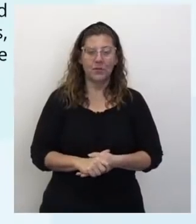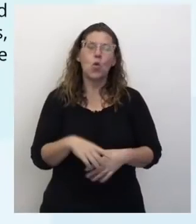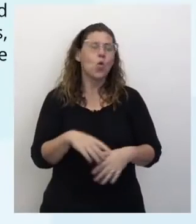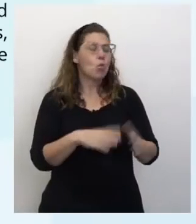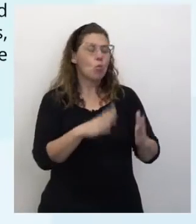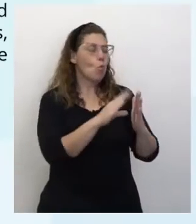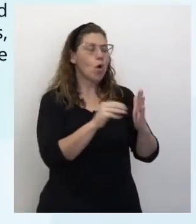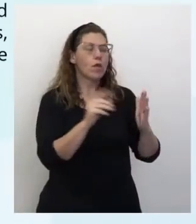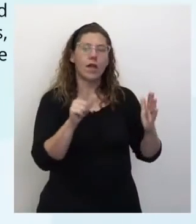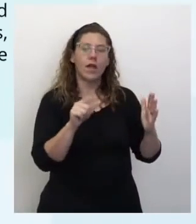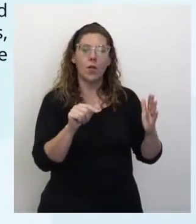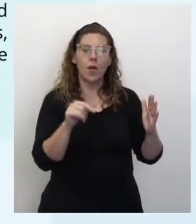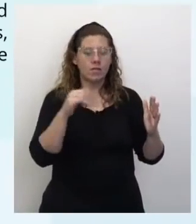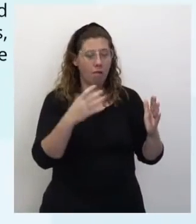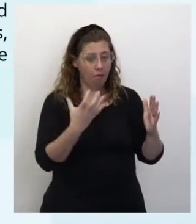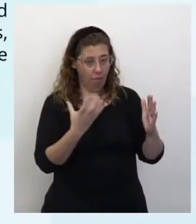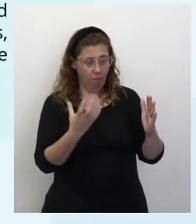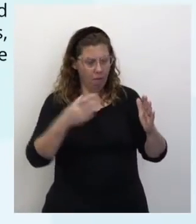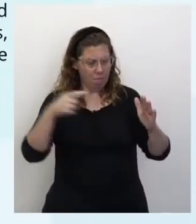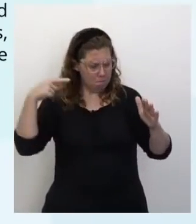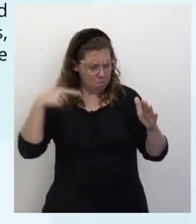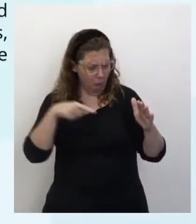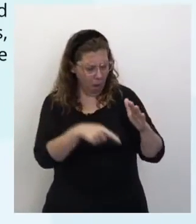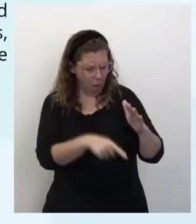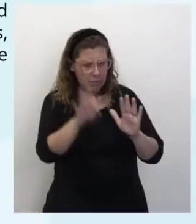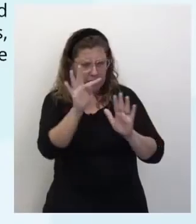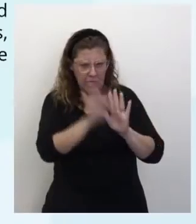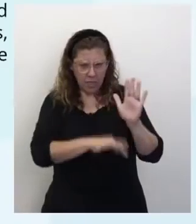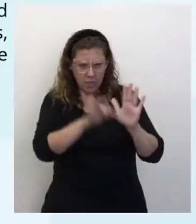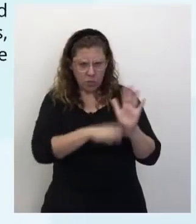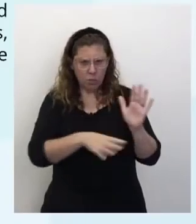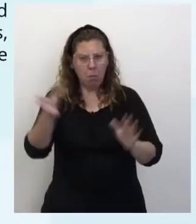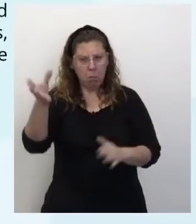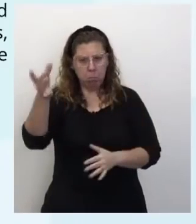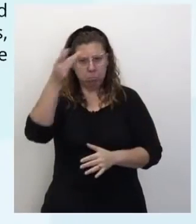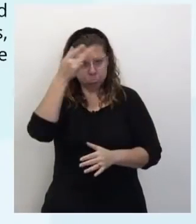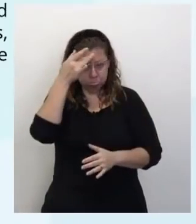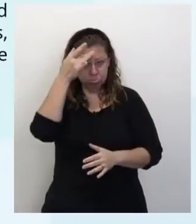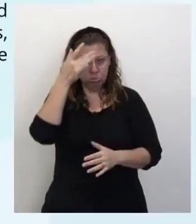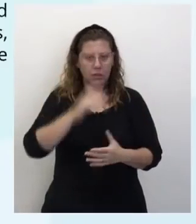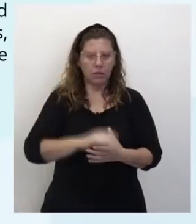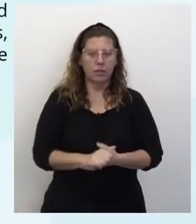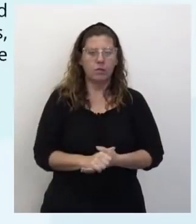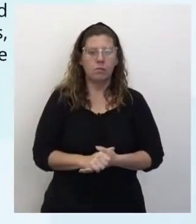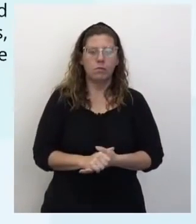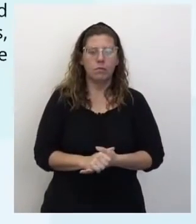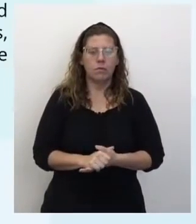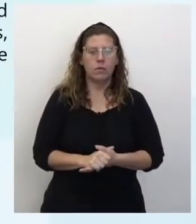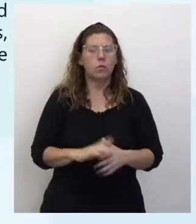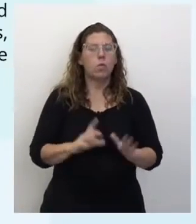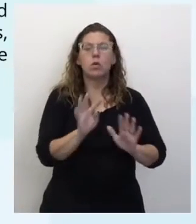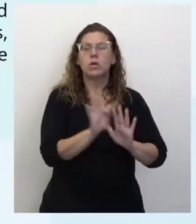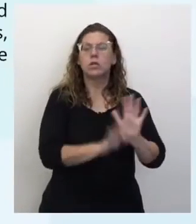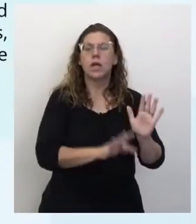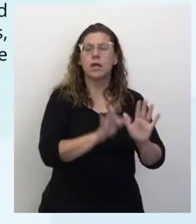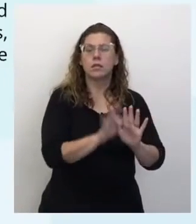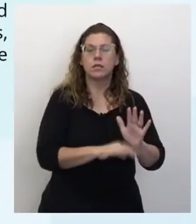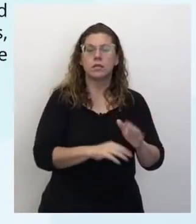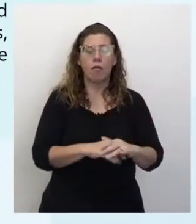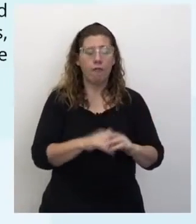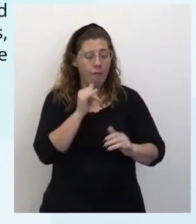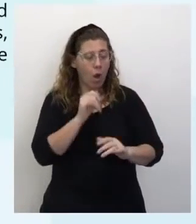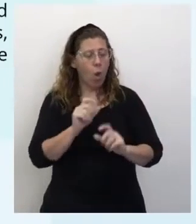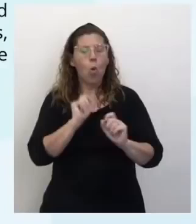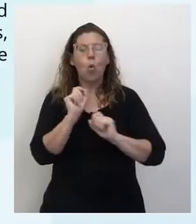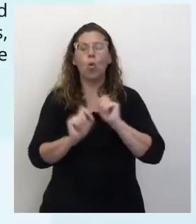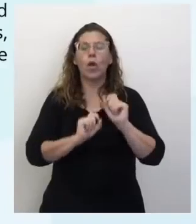Então, quando você quiser aprofundar o texto, você pode usar essas expressões também. Tem esse nome, he said that, ele disse que. Para